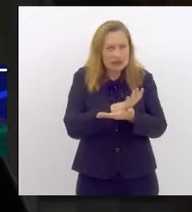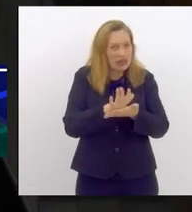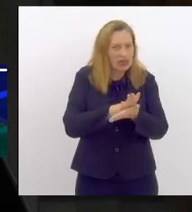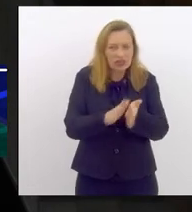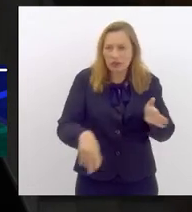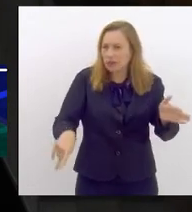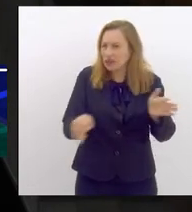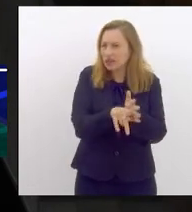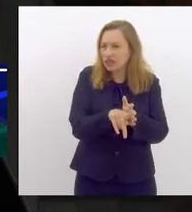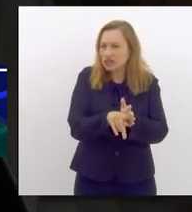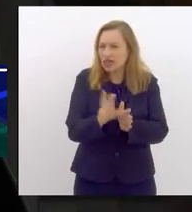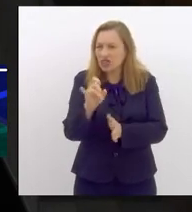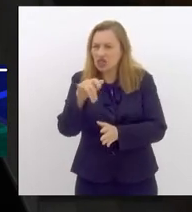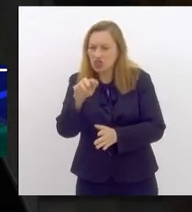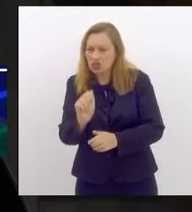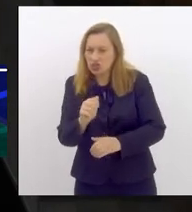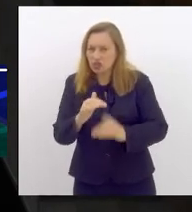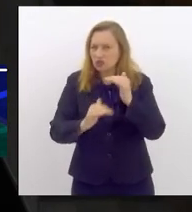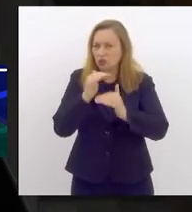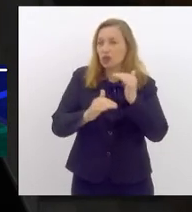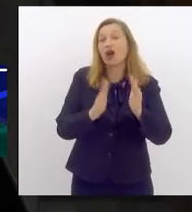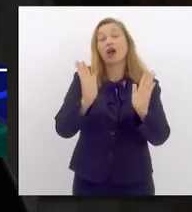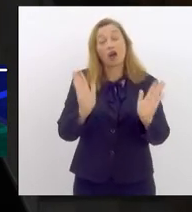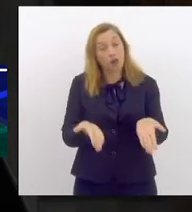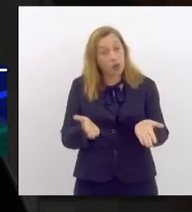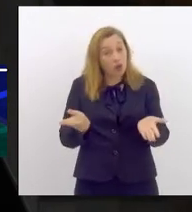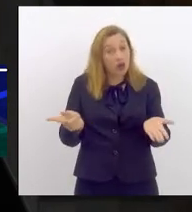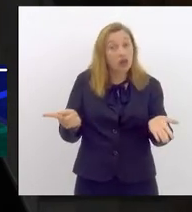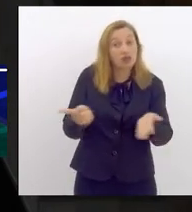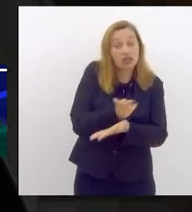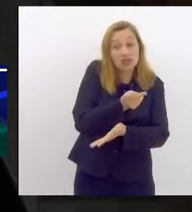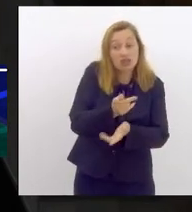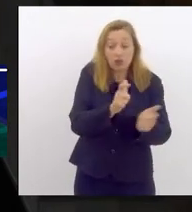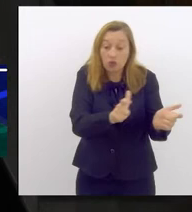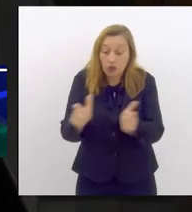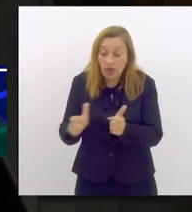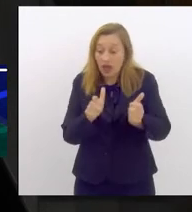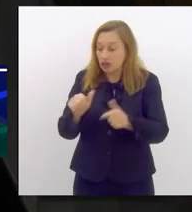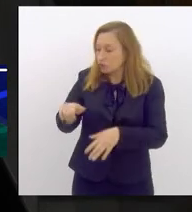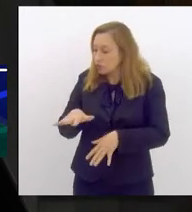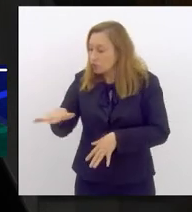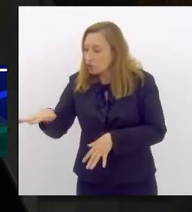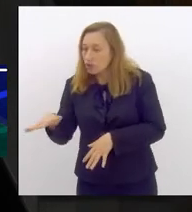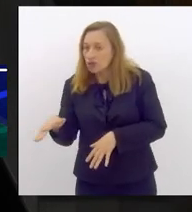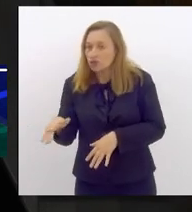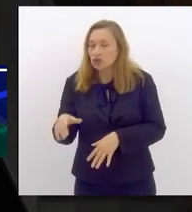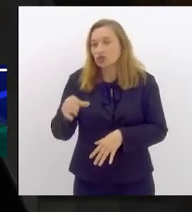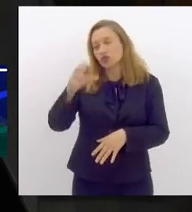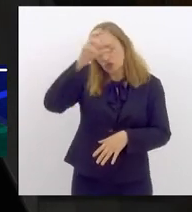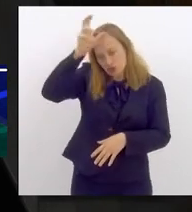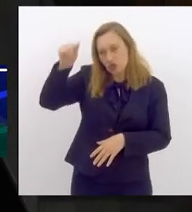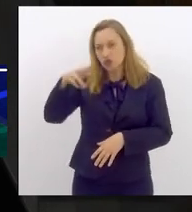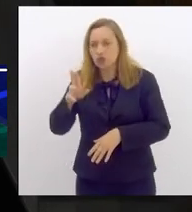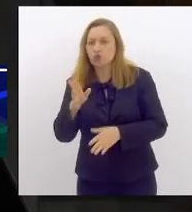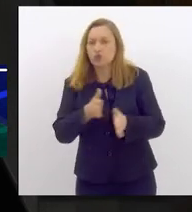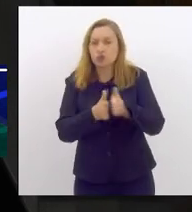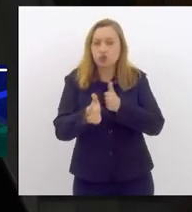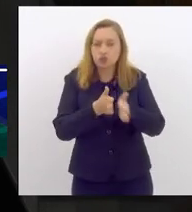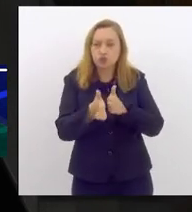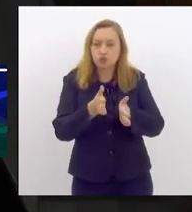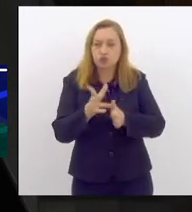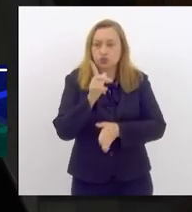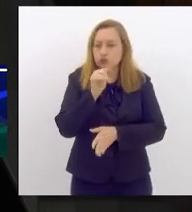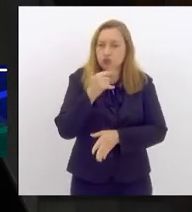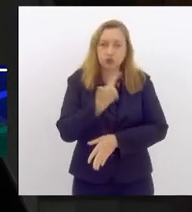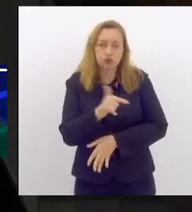agenda de desenvolvimento de agora já começaram a aparecer situações de comunidade te ajudou que passa a ter dificuldade de acesso a água porque não